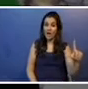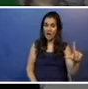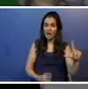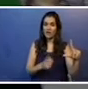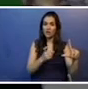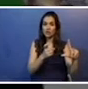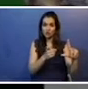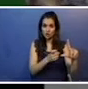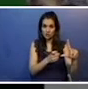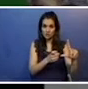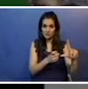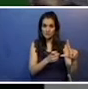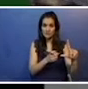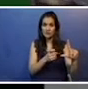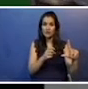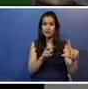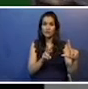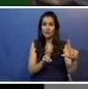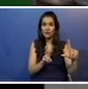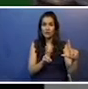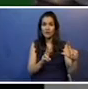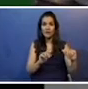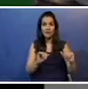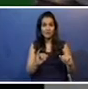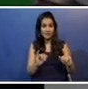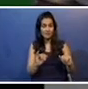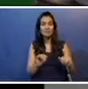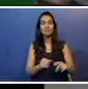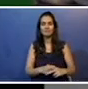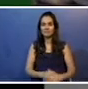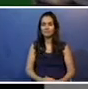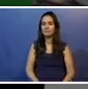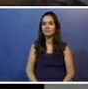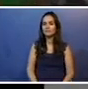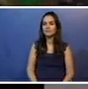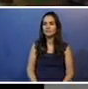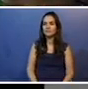ó, 50, 60, 5, mais 1.